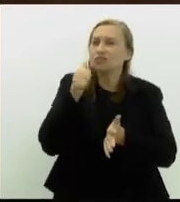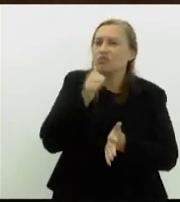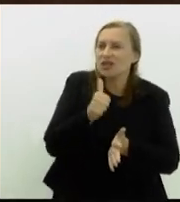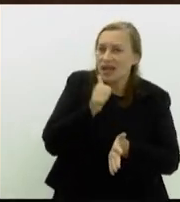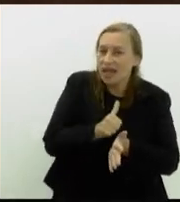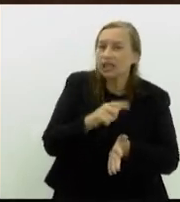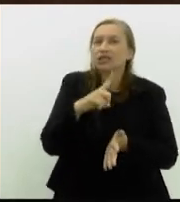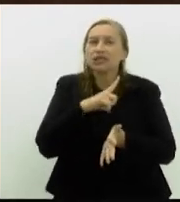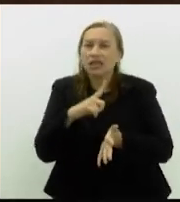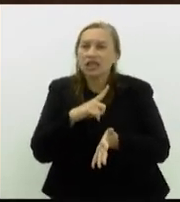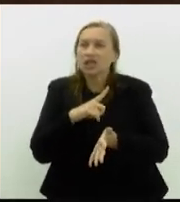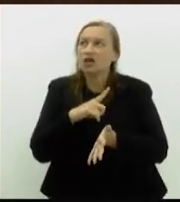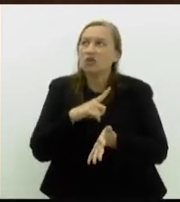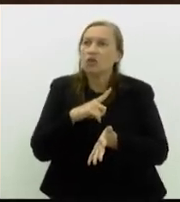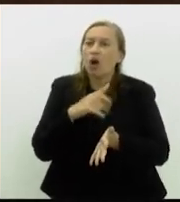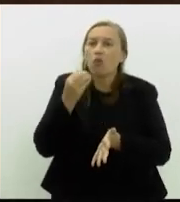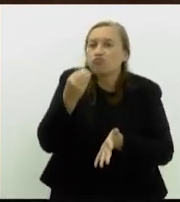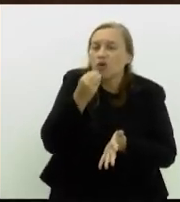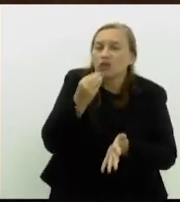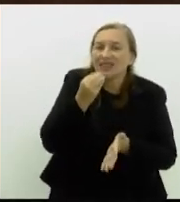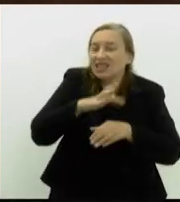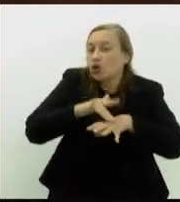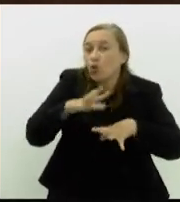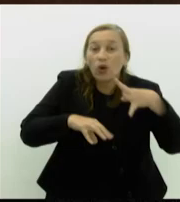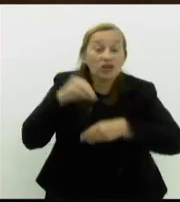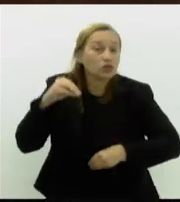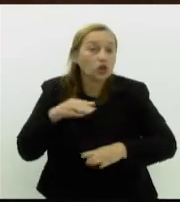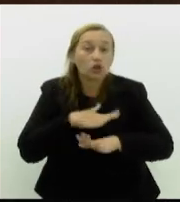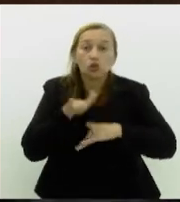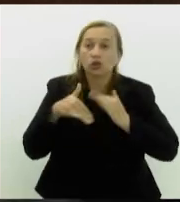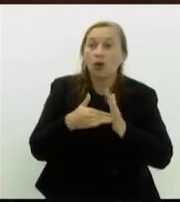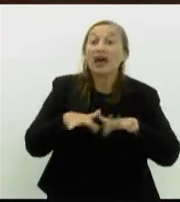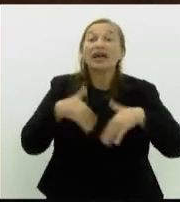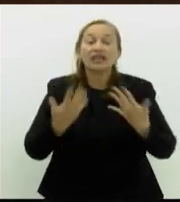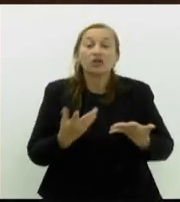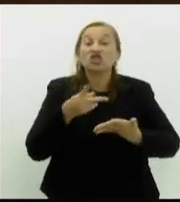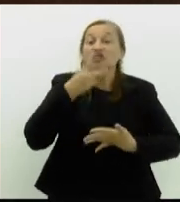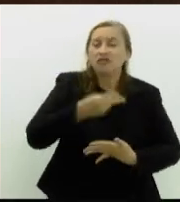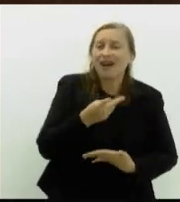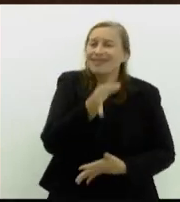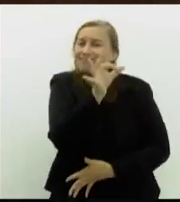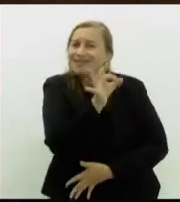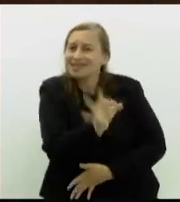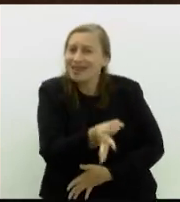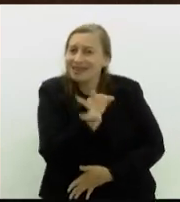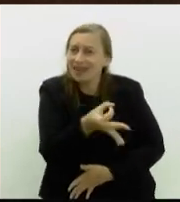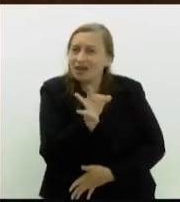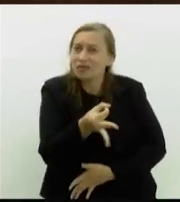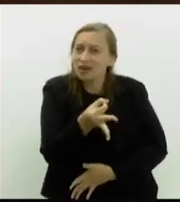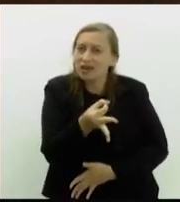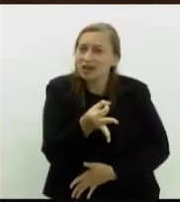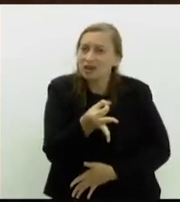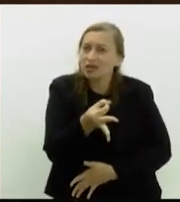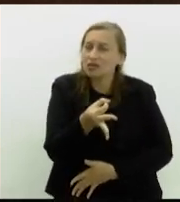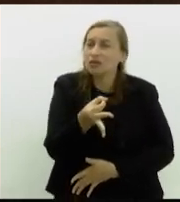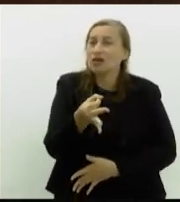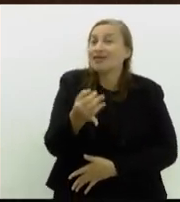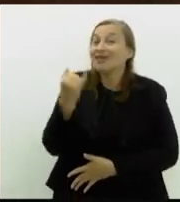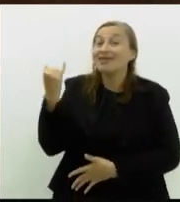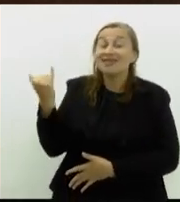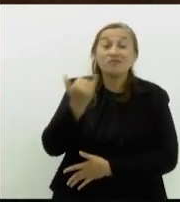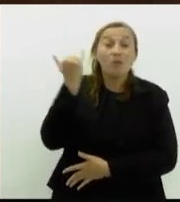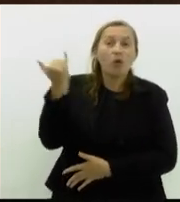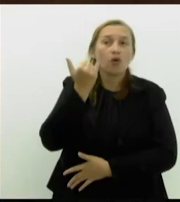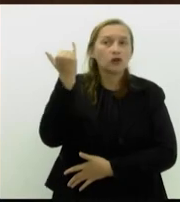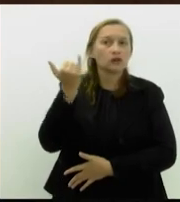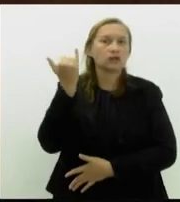teriam a chance de cura total. Então, a gente fala exatamente de algo que é tão essencial para